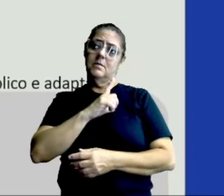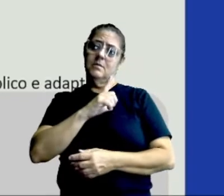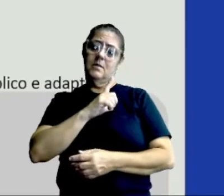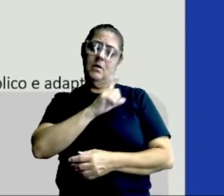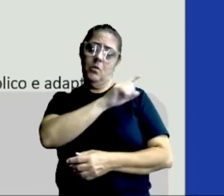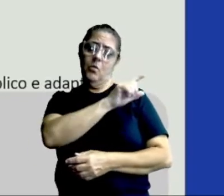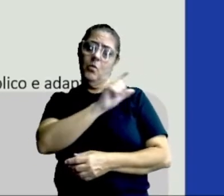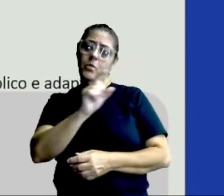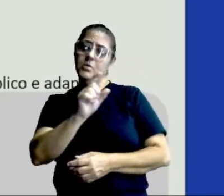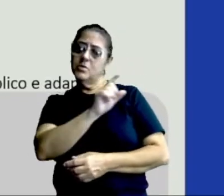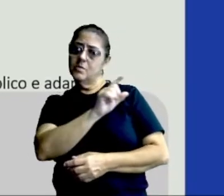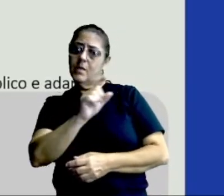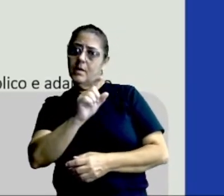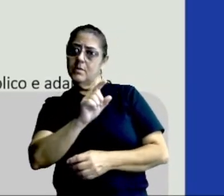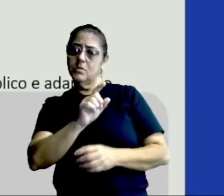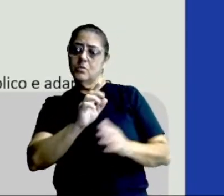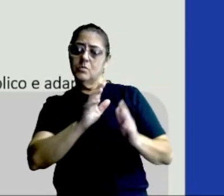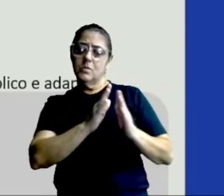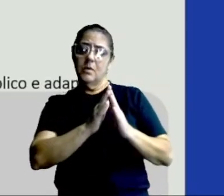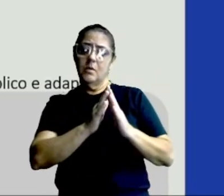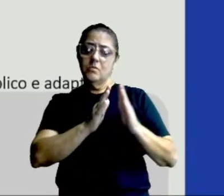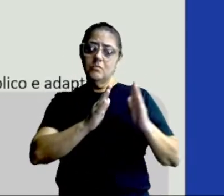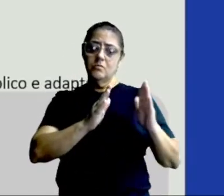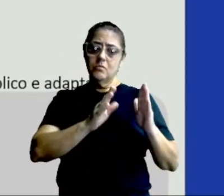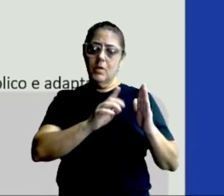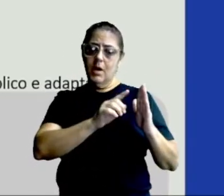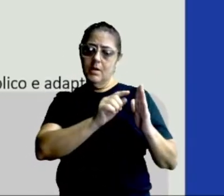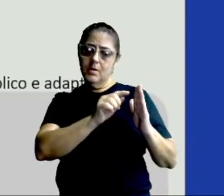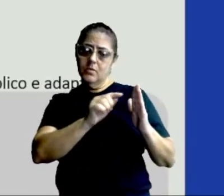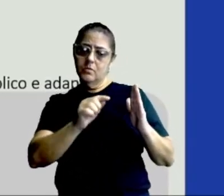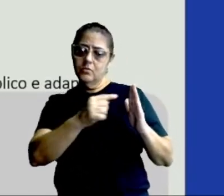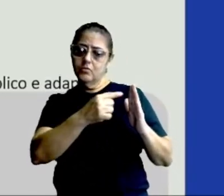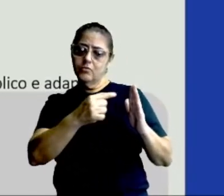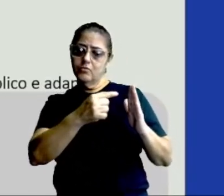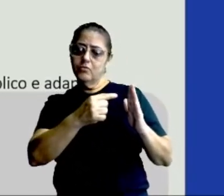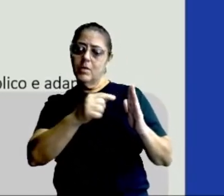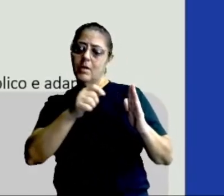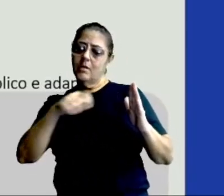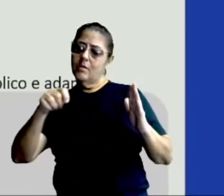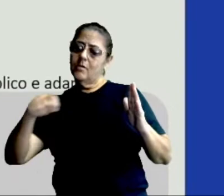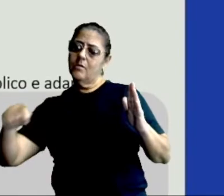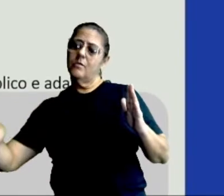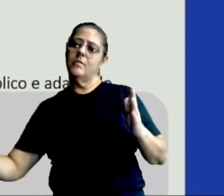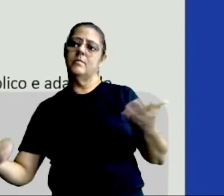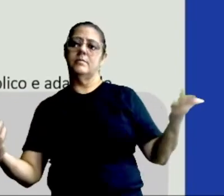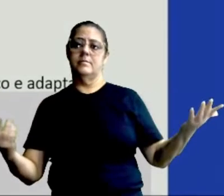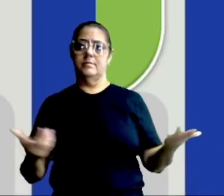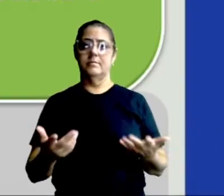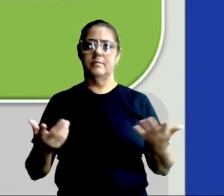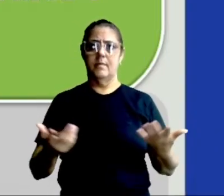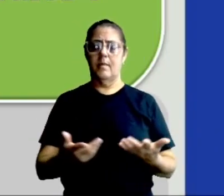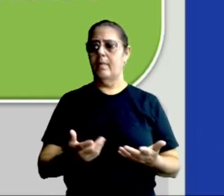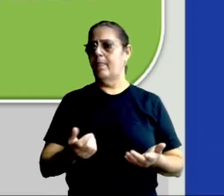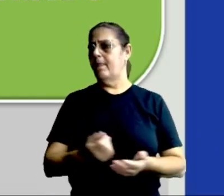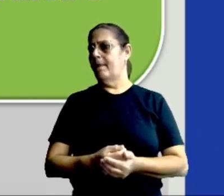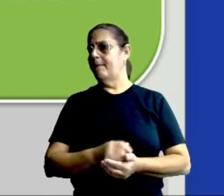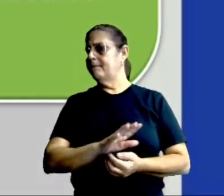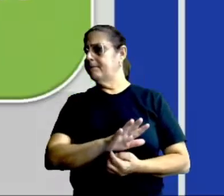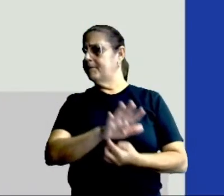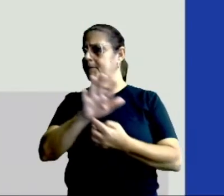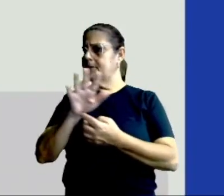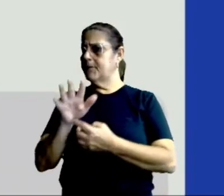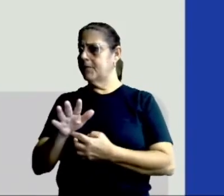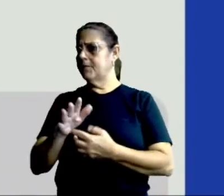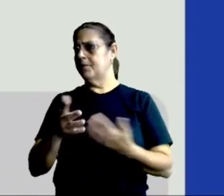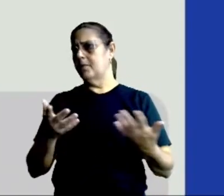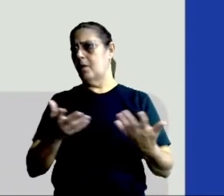tivemos que colocar esse espaço esse recuo certo é bom colocado agora para